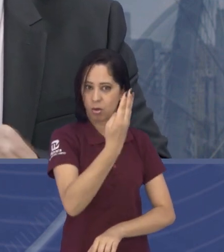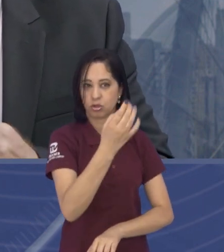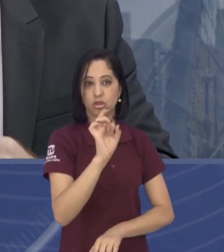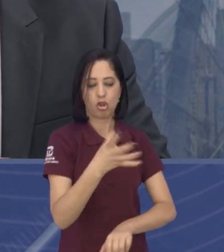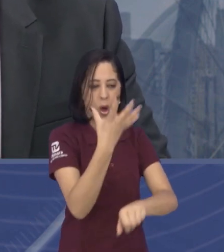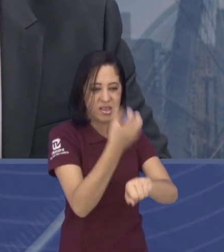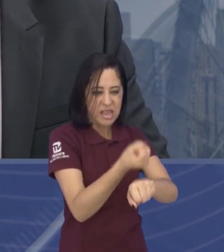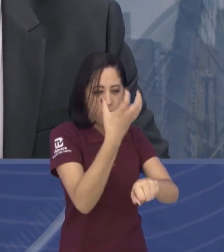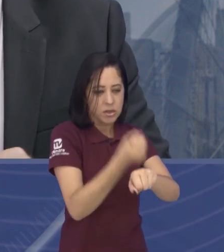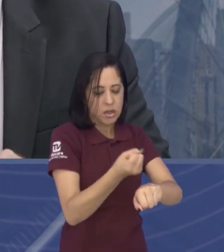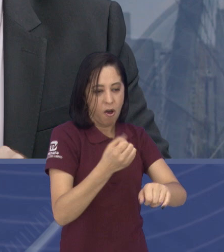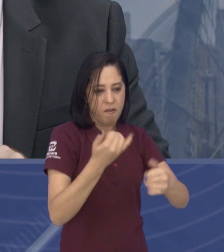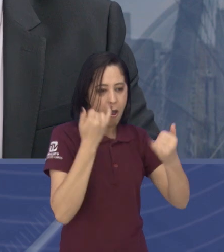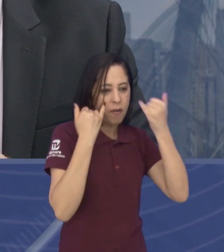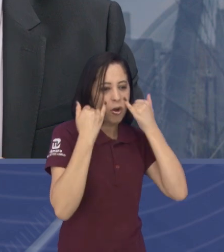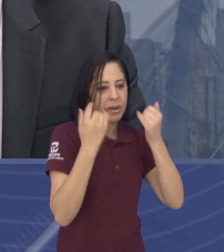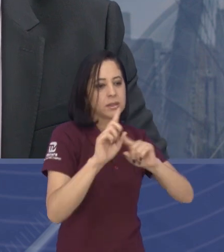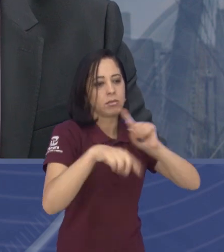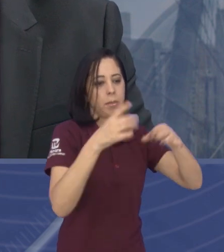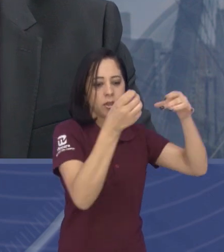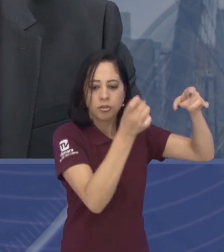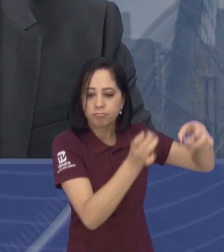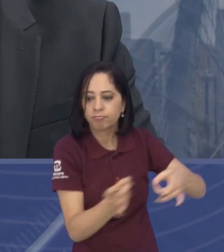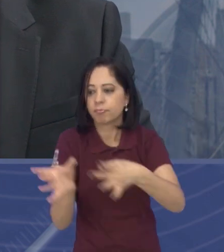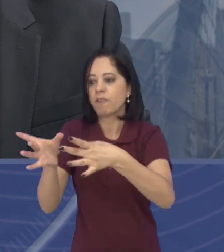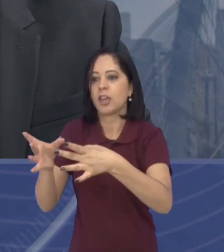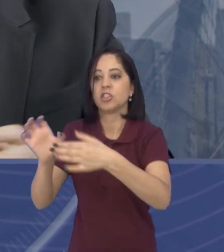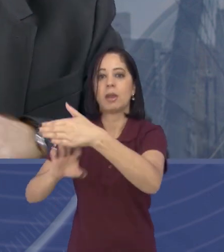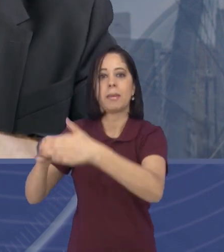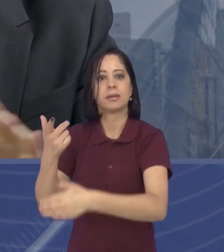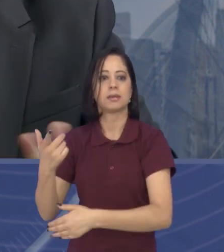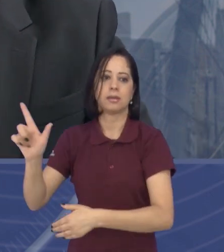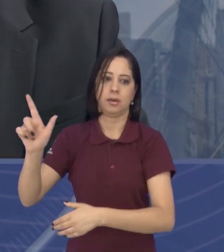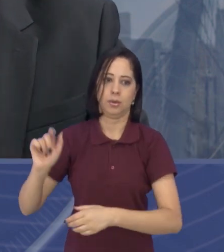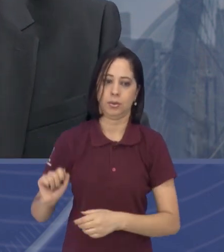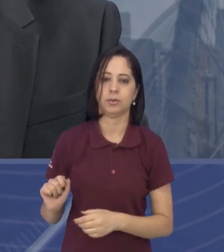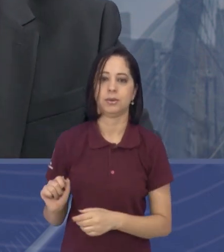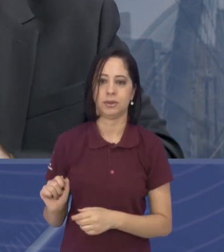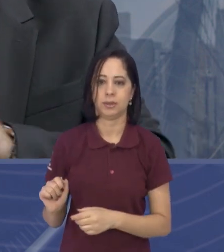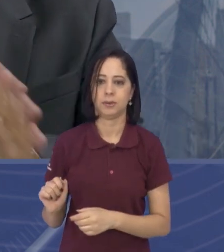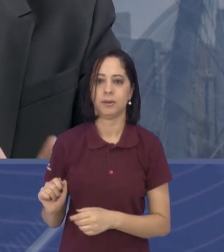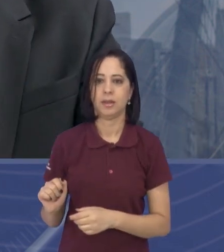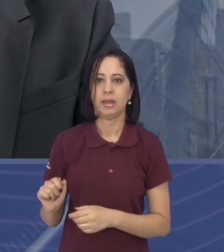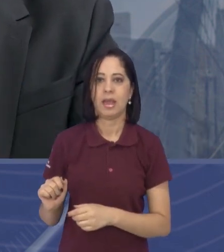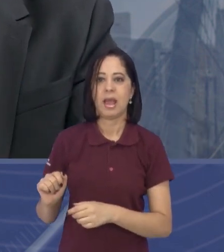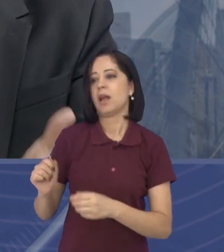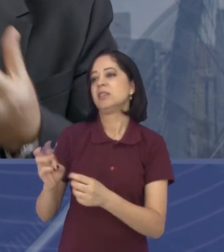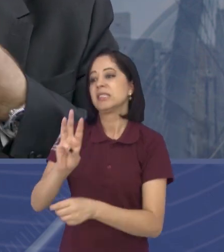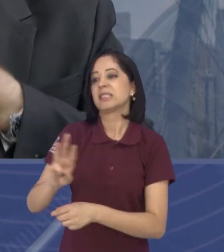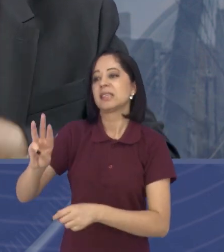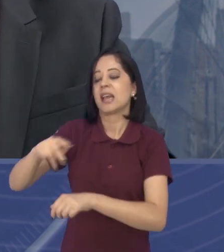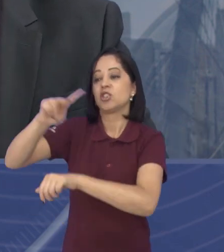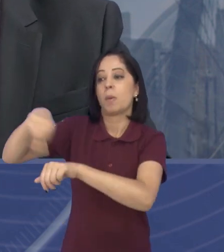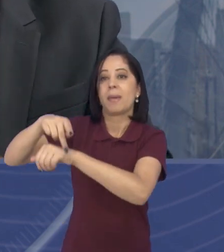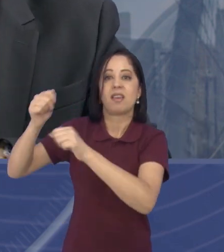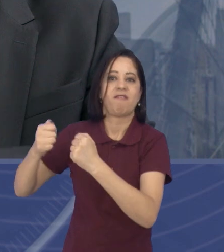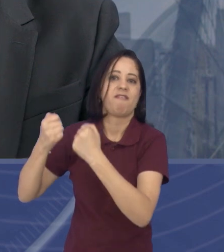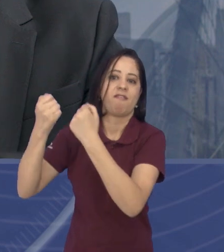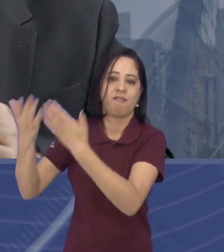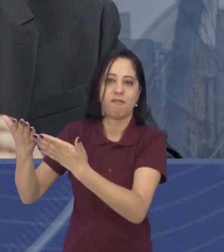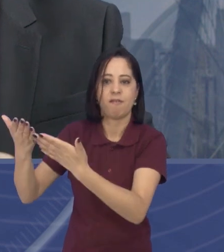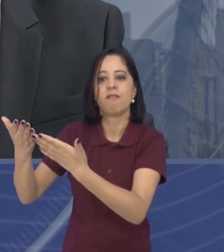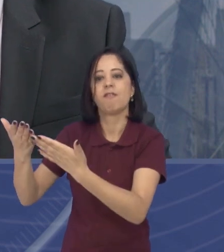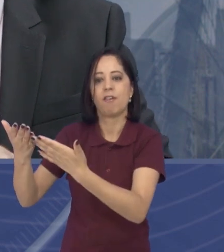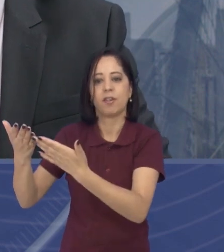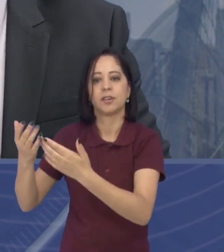Tá? Existem muitos sites que eles são sediados fora do Brasil. E eles não respeitam a LGPD mesmo. Eles estão aqui para captar dados, por uma